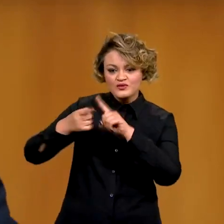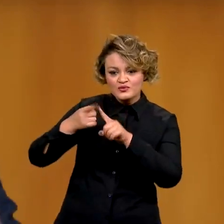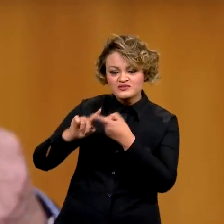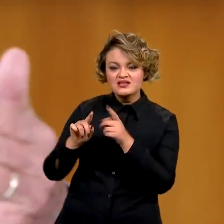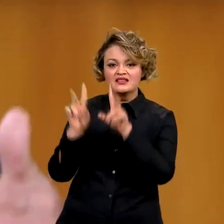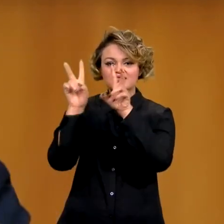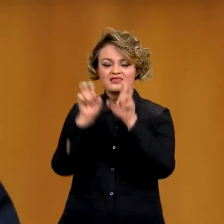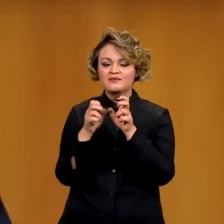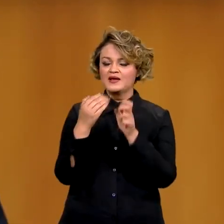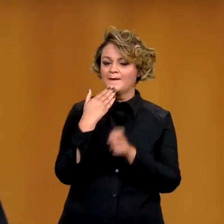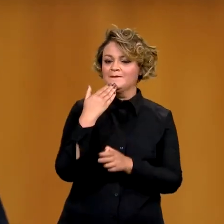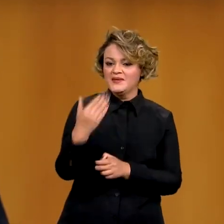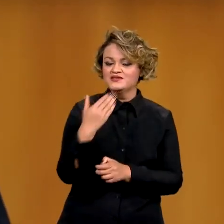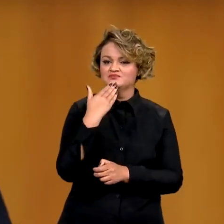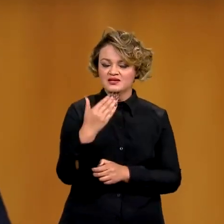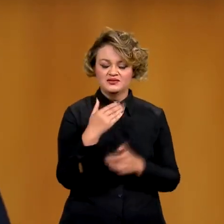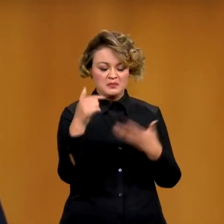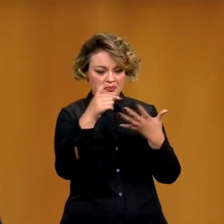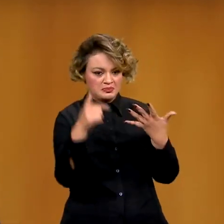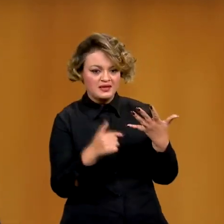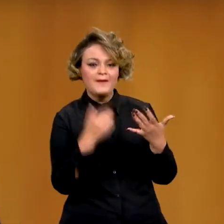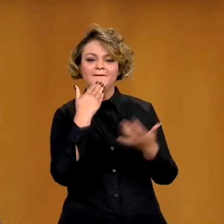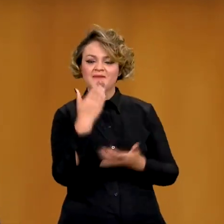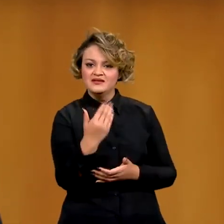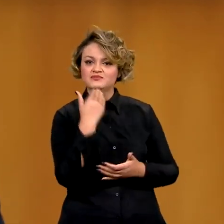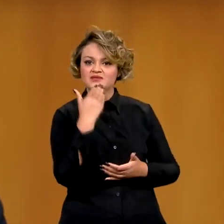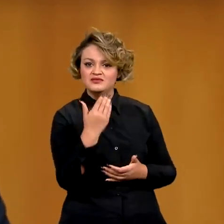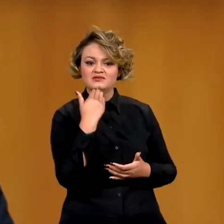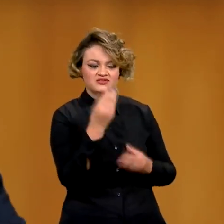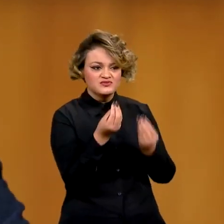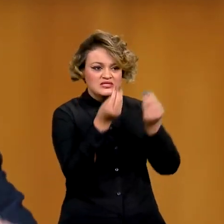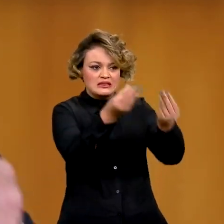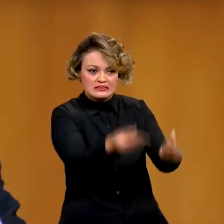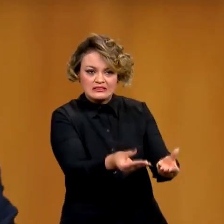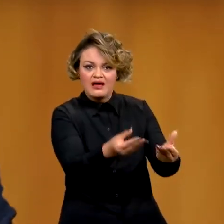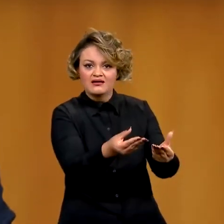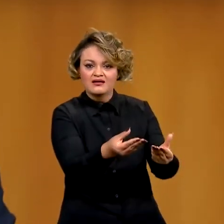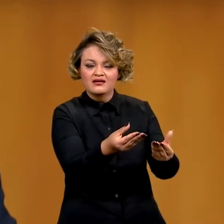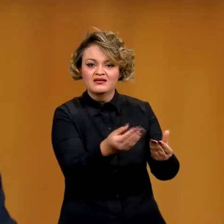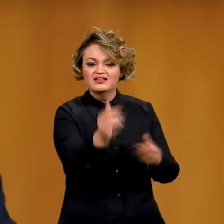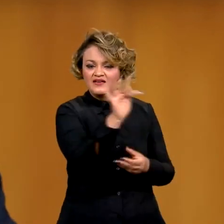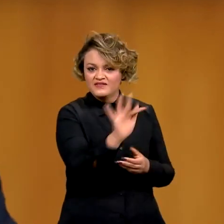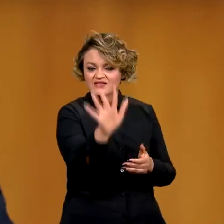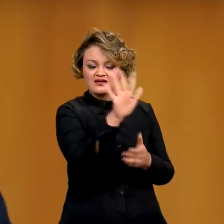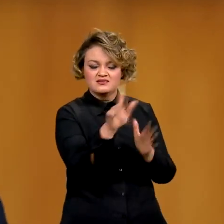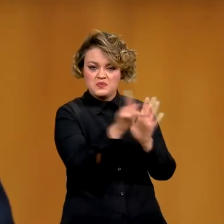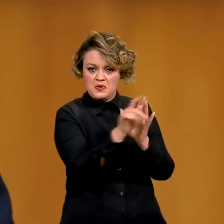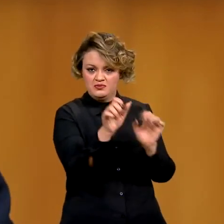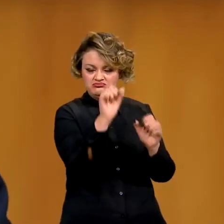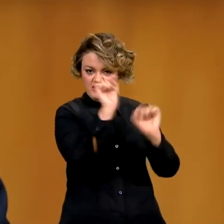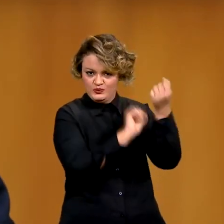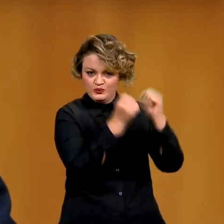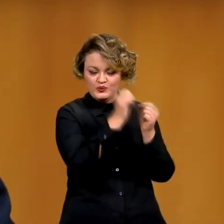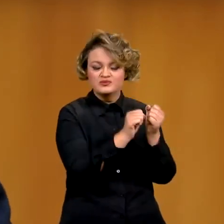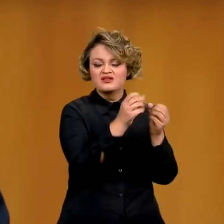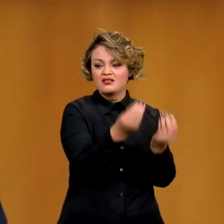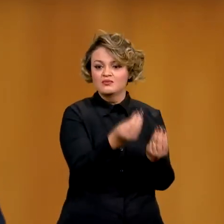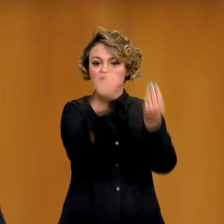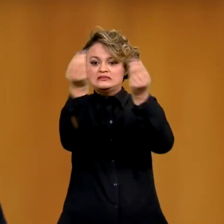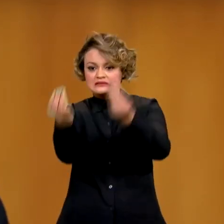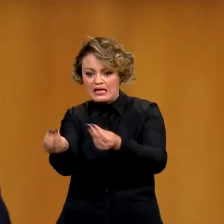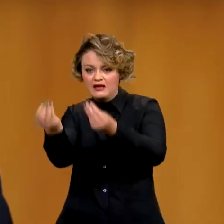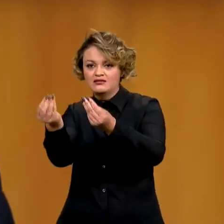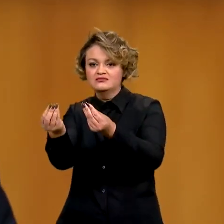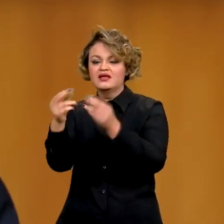pauta de reivindicação com 100 item você entregava essa placa aí dedicação na Federação das Indústrias depois de um tempo você